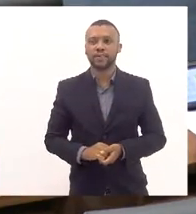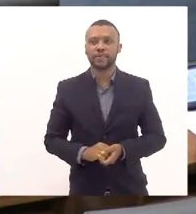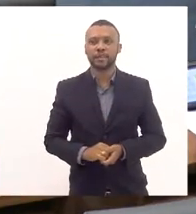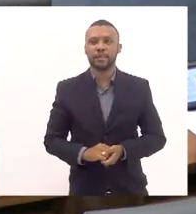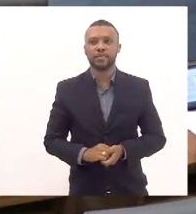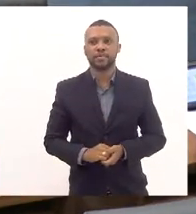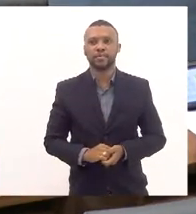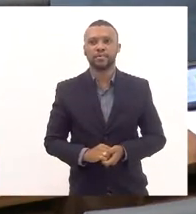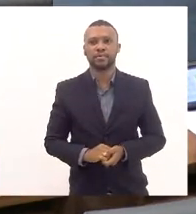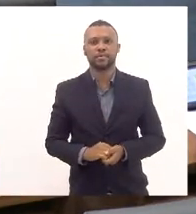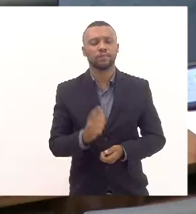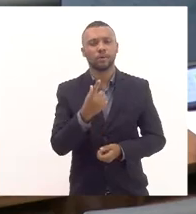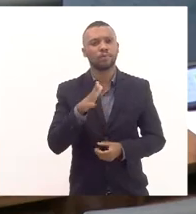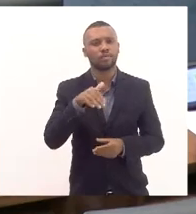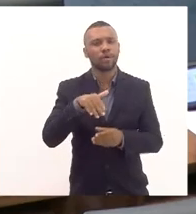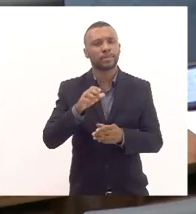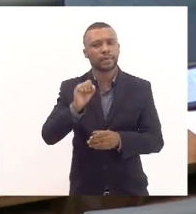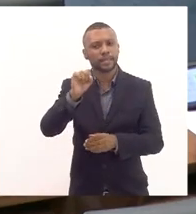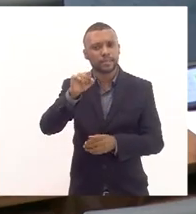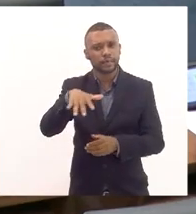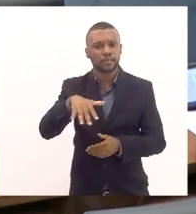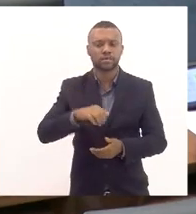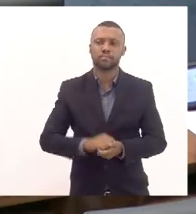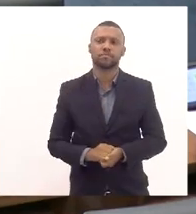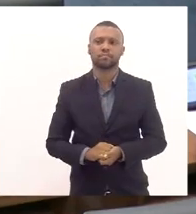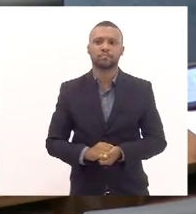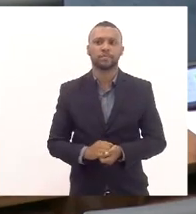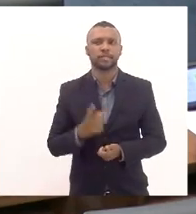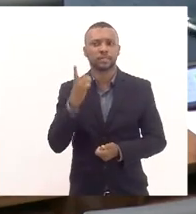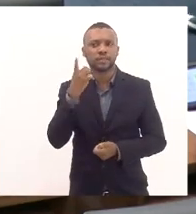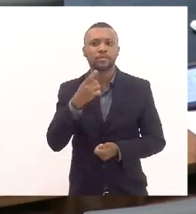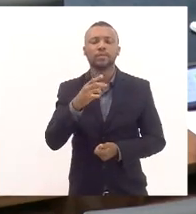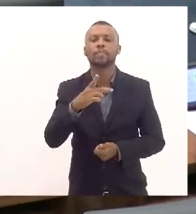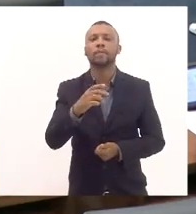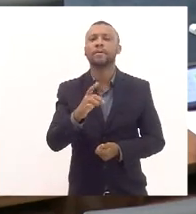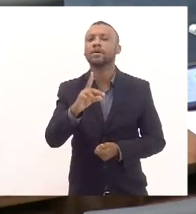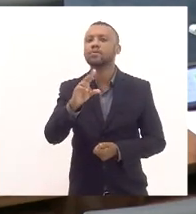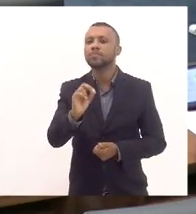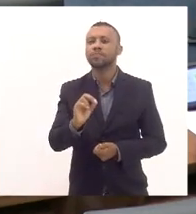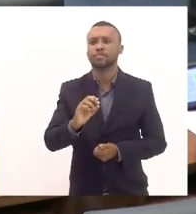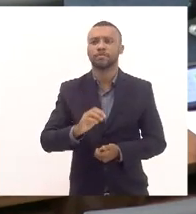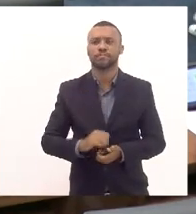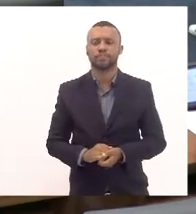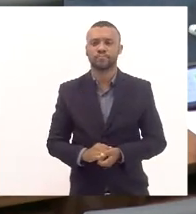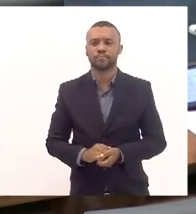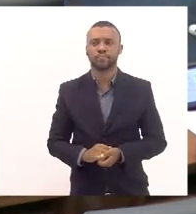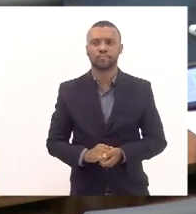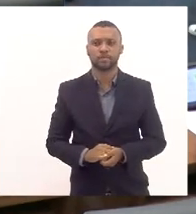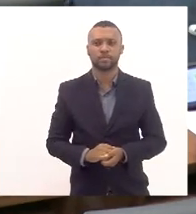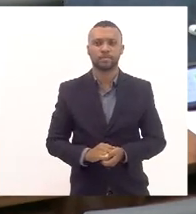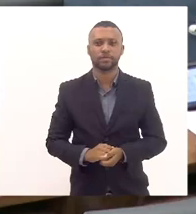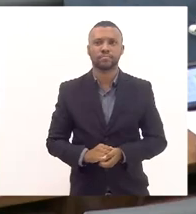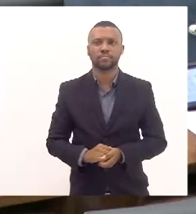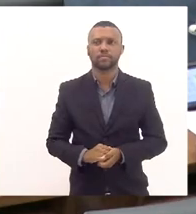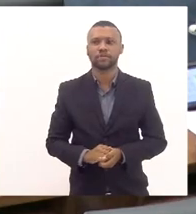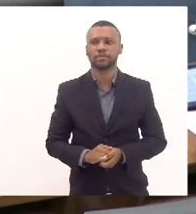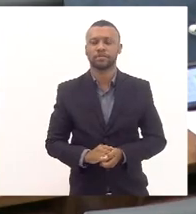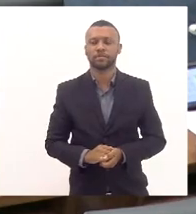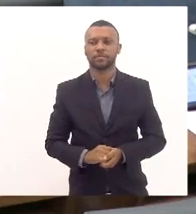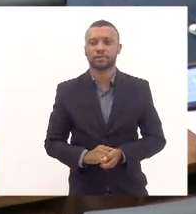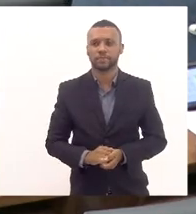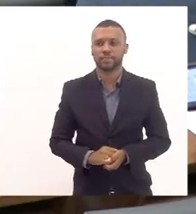o meu voto É sim o deputado Pedro Ricardo o